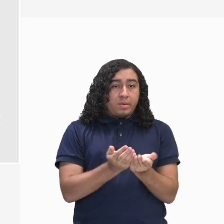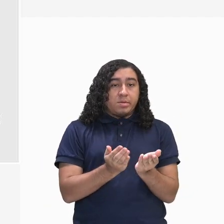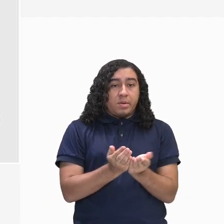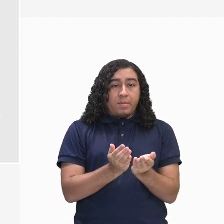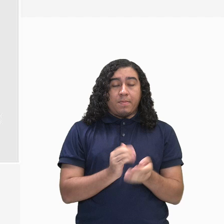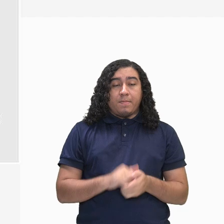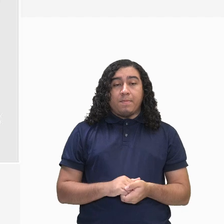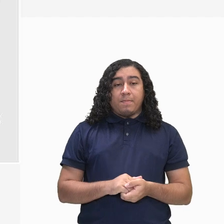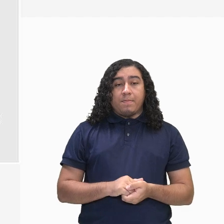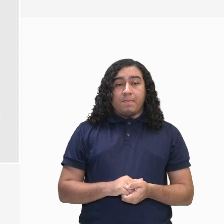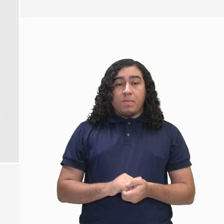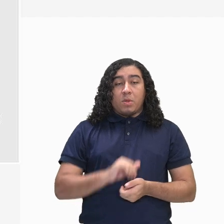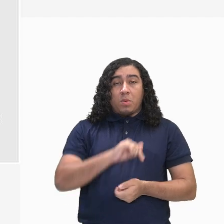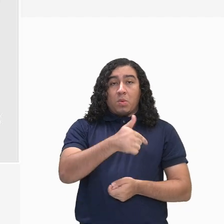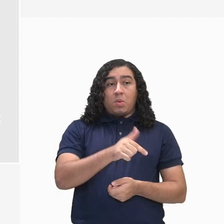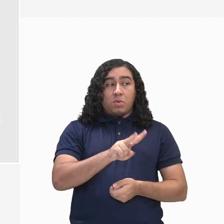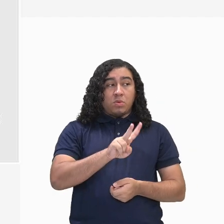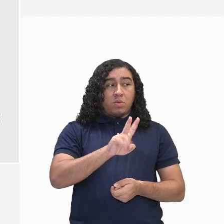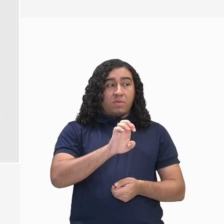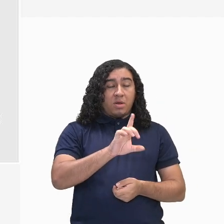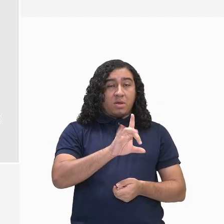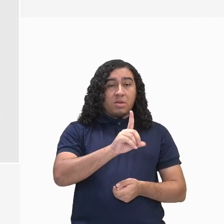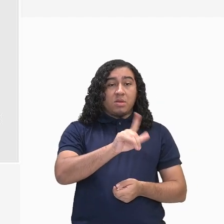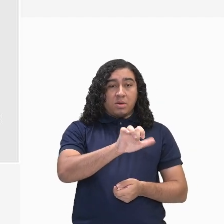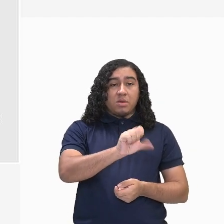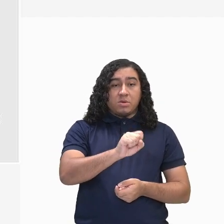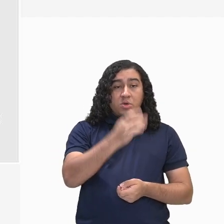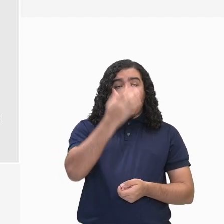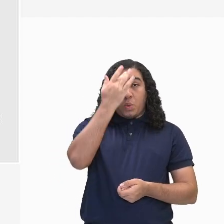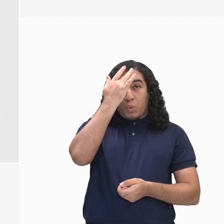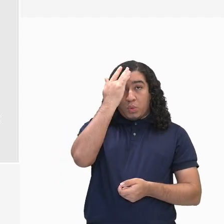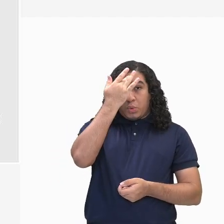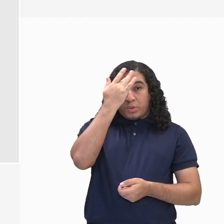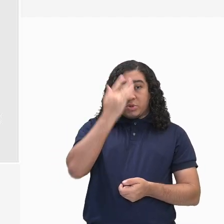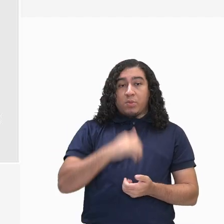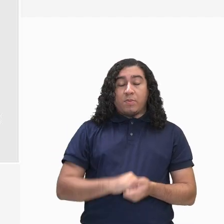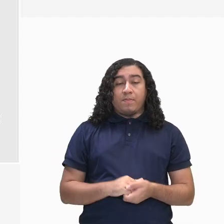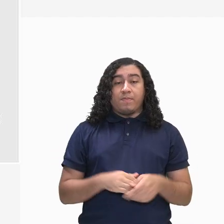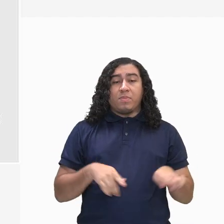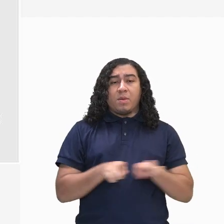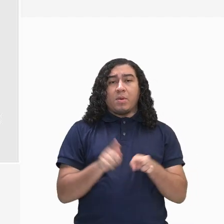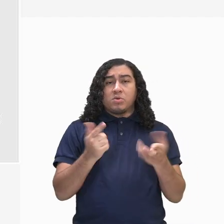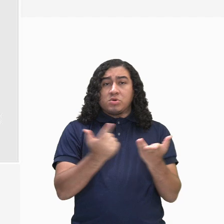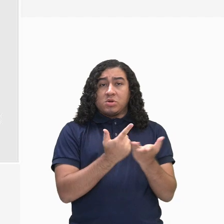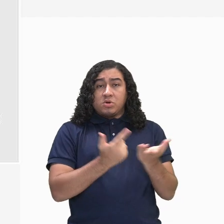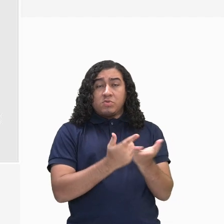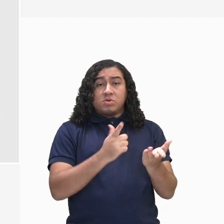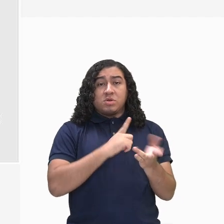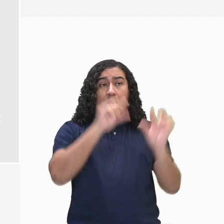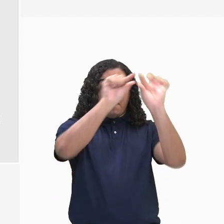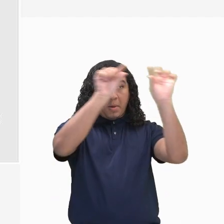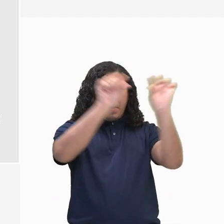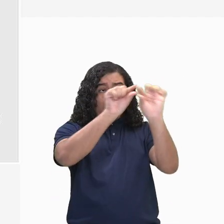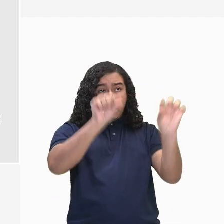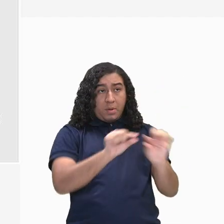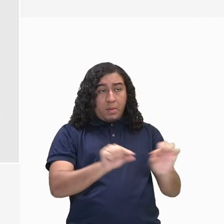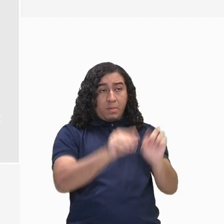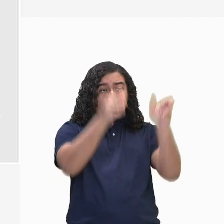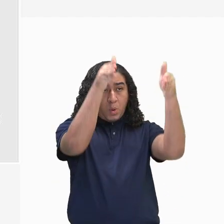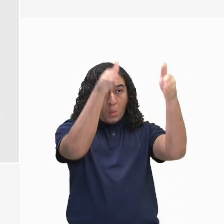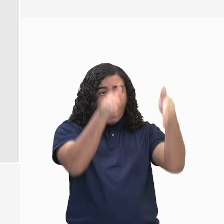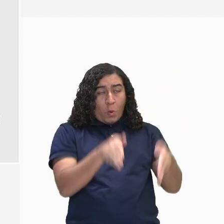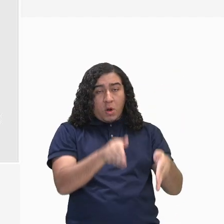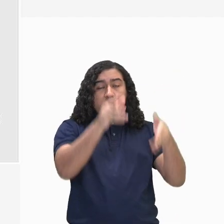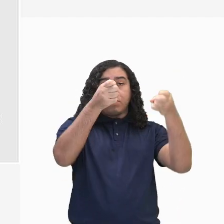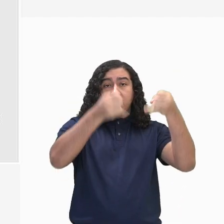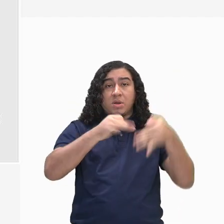os Vedas no hinduísmo e no jainismo, os livros em forma de prosas, de poesias, de canções que contam a